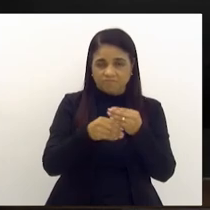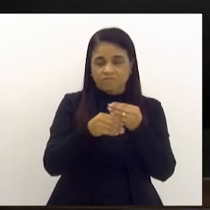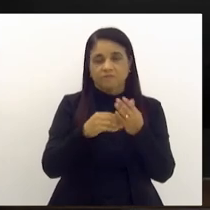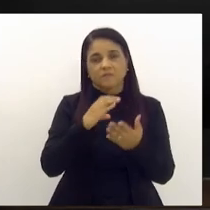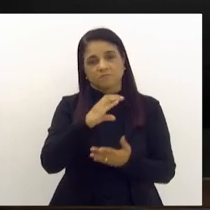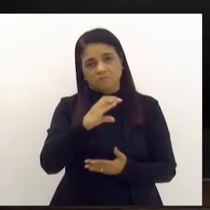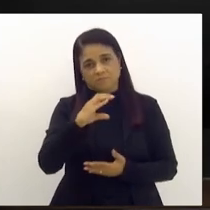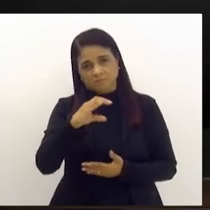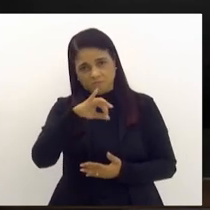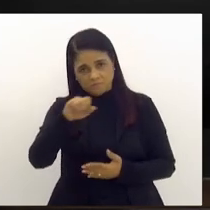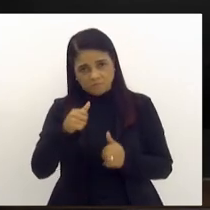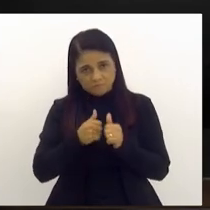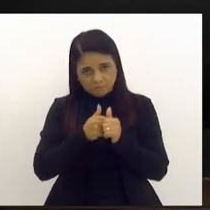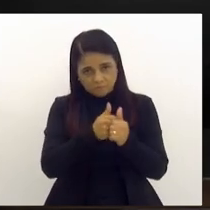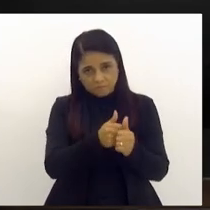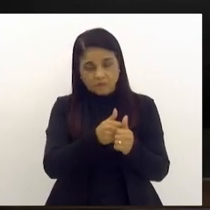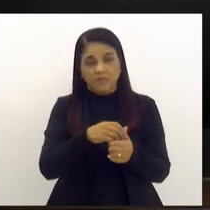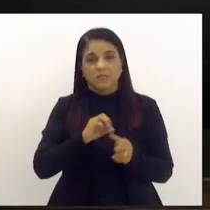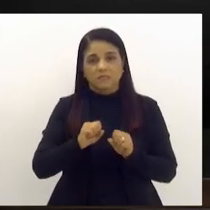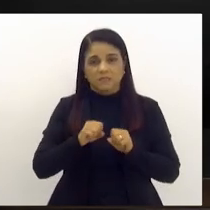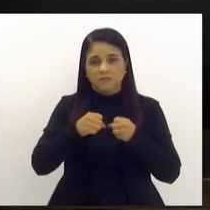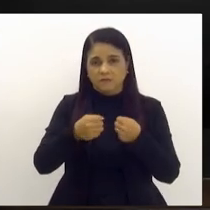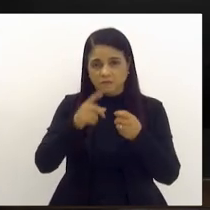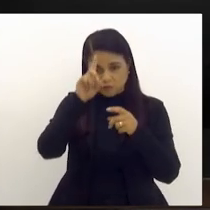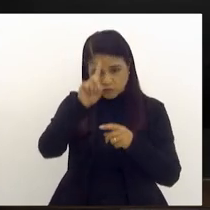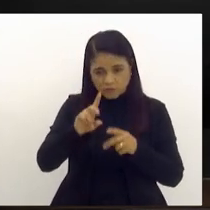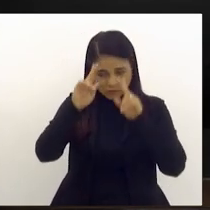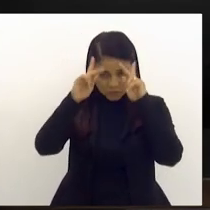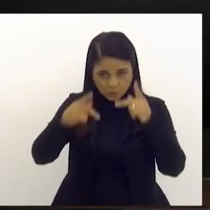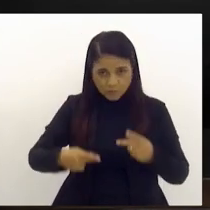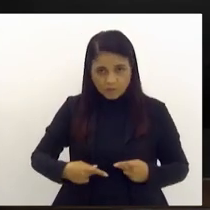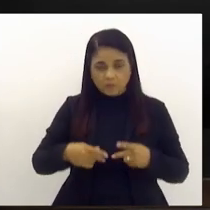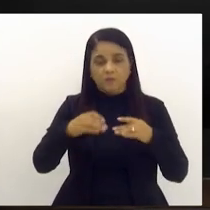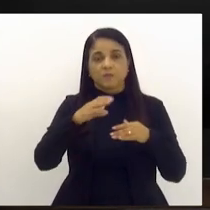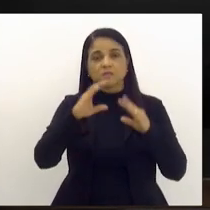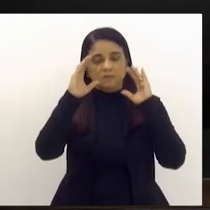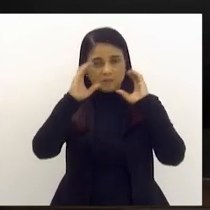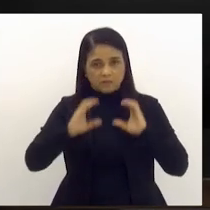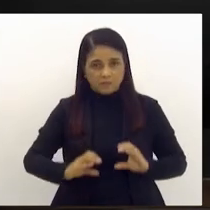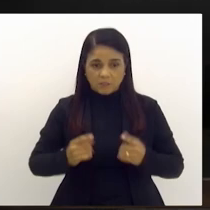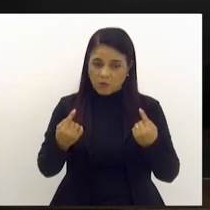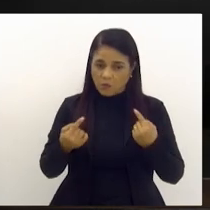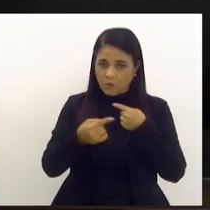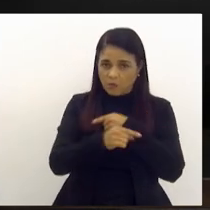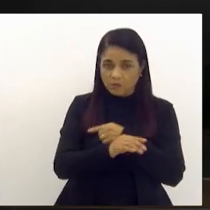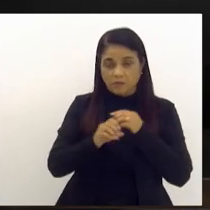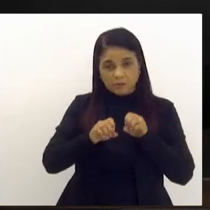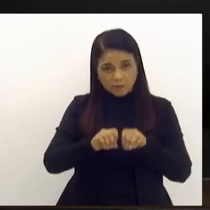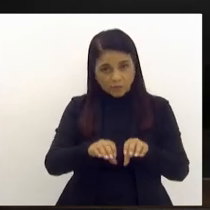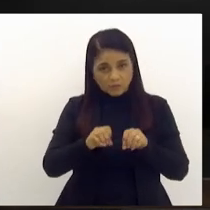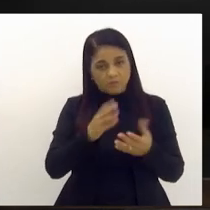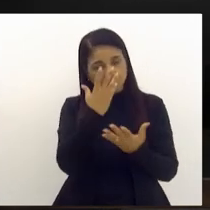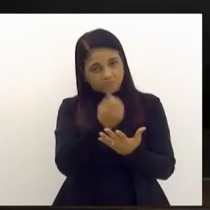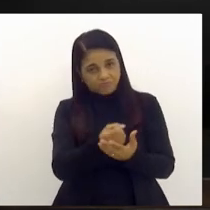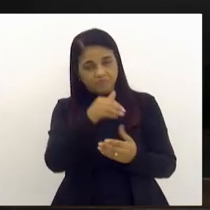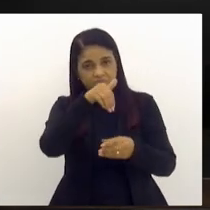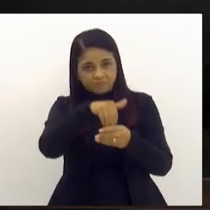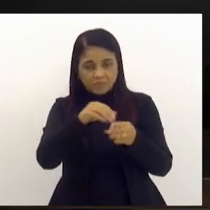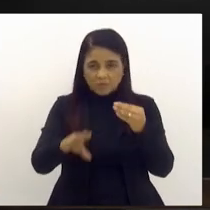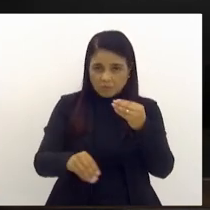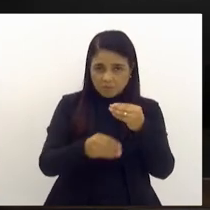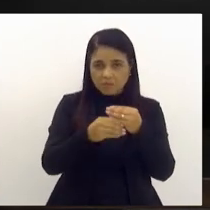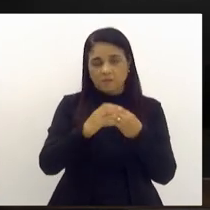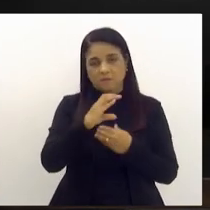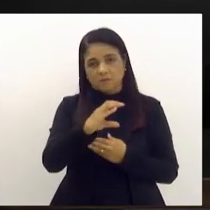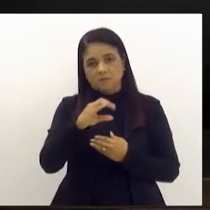CCJ, de defesa dos direitos humanos e cidadania, contrário, de educação, favorável com as emendas da